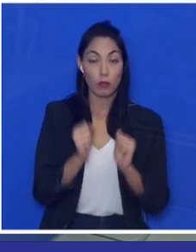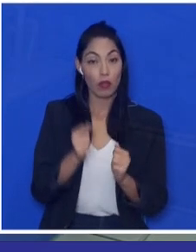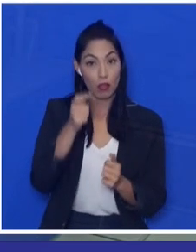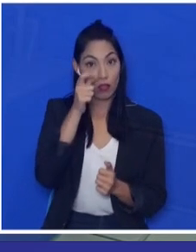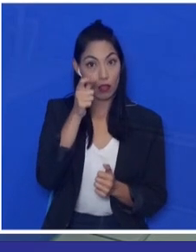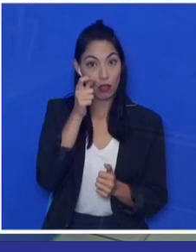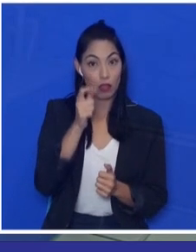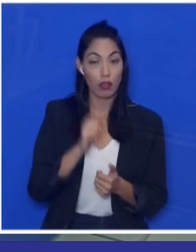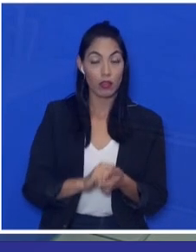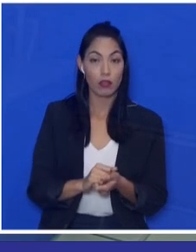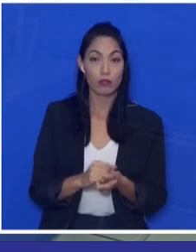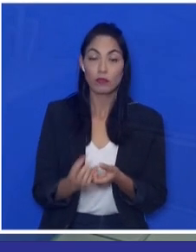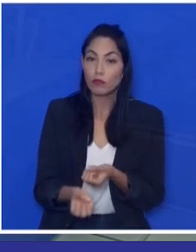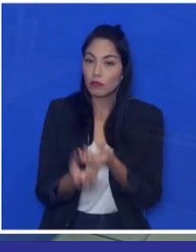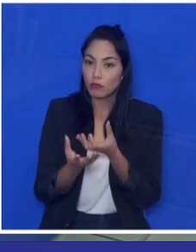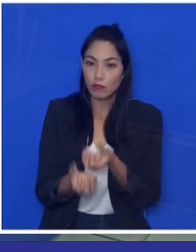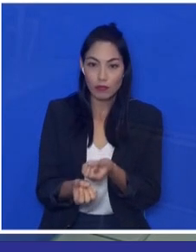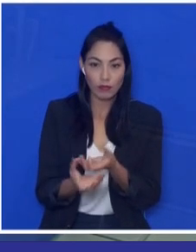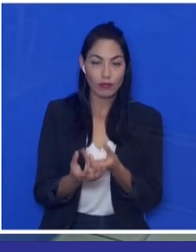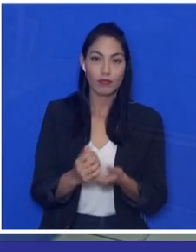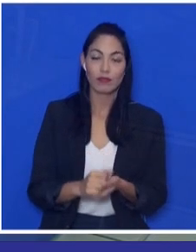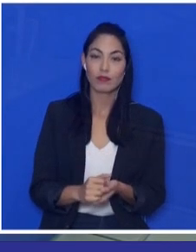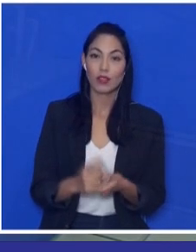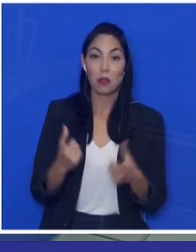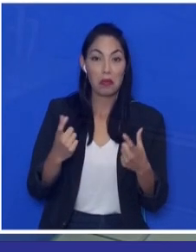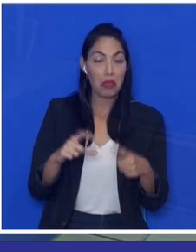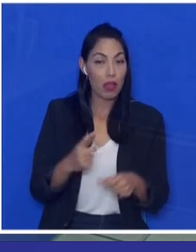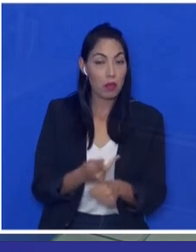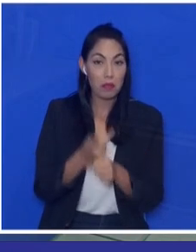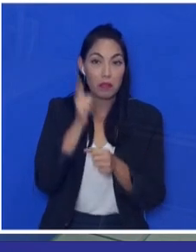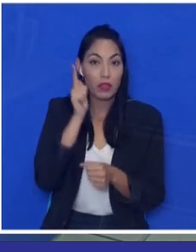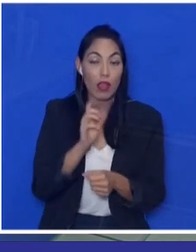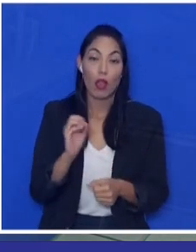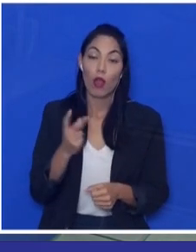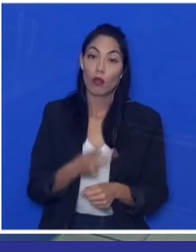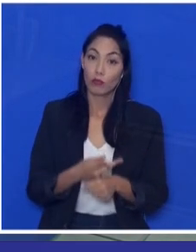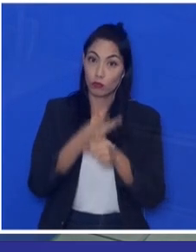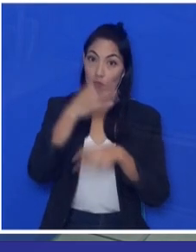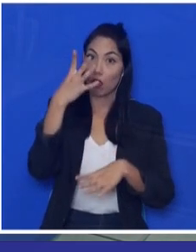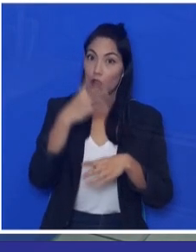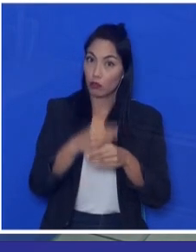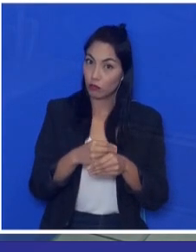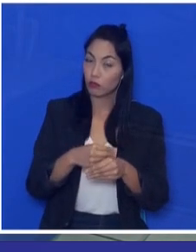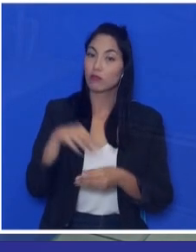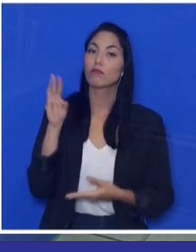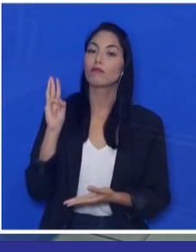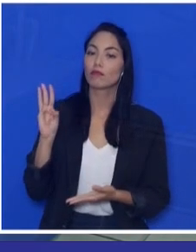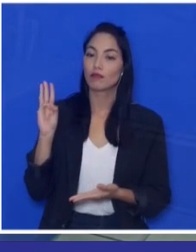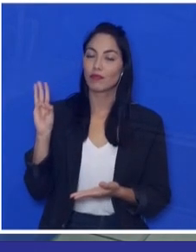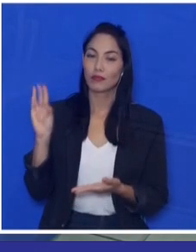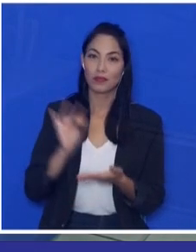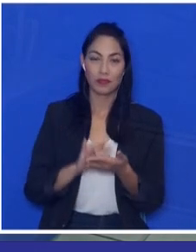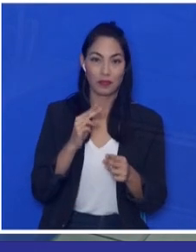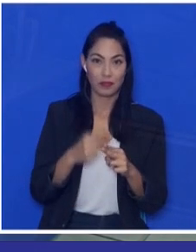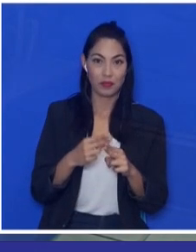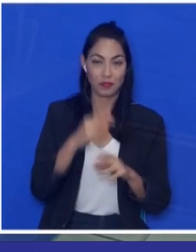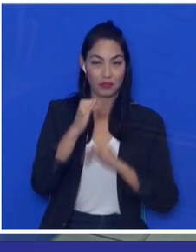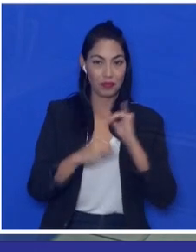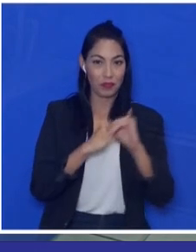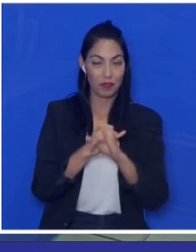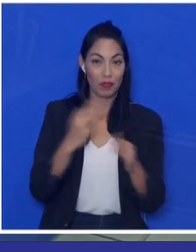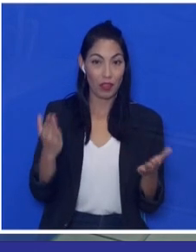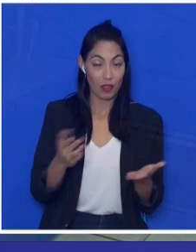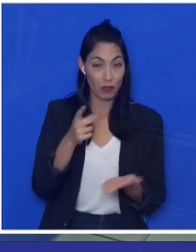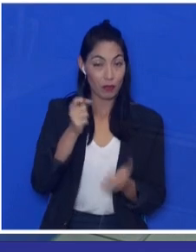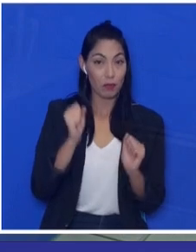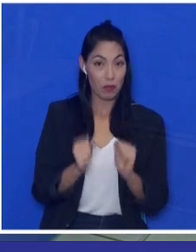pode conferir todos os detalhes deste prêmio, se ele saiu ou se ele acumulou direto no site oficial da Caixa na internet. E a partir